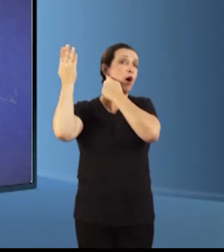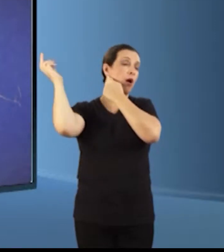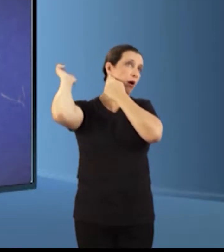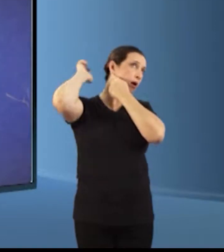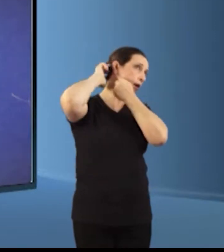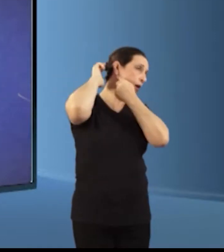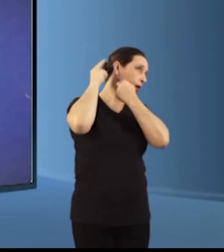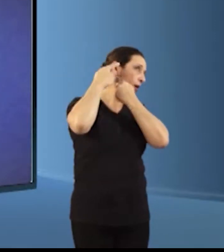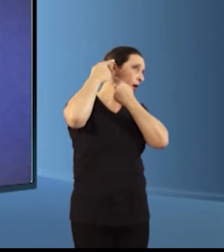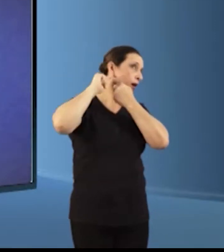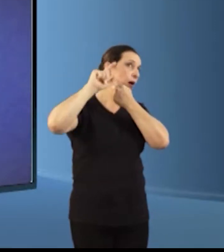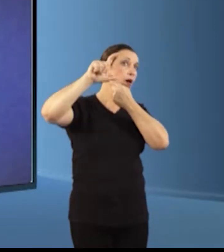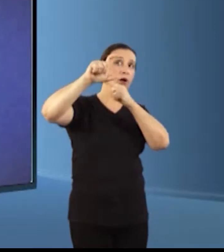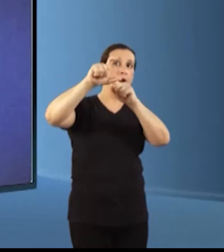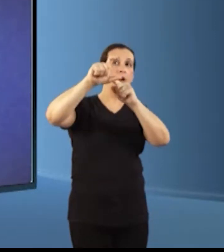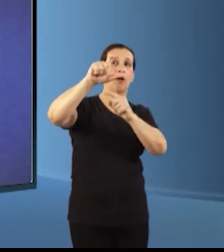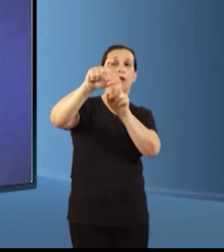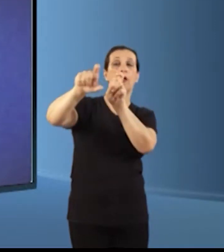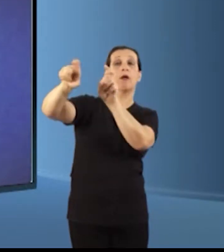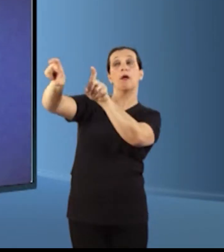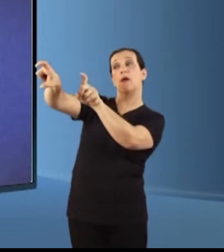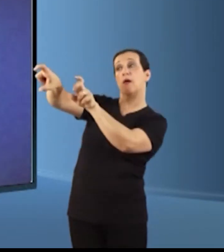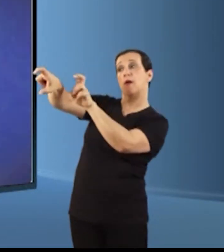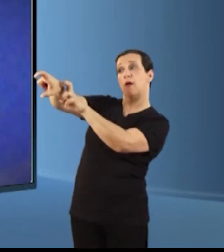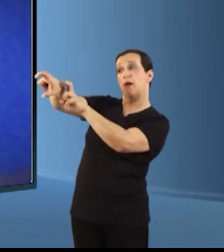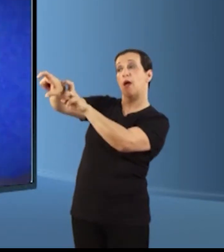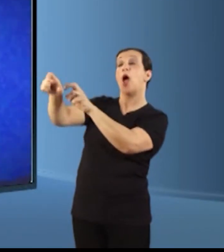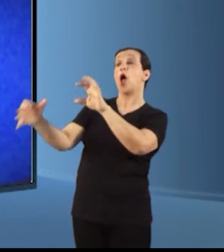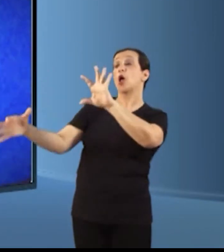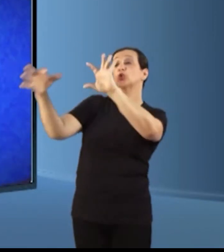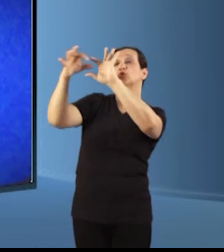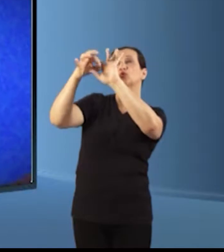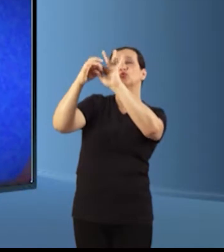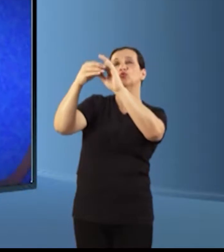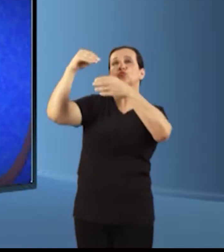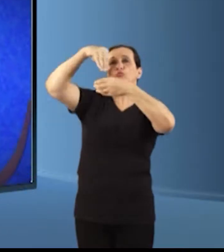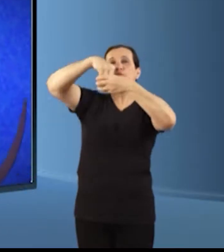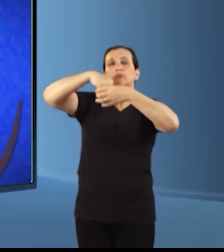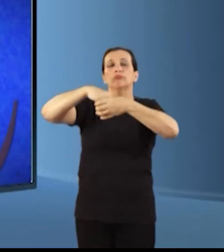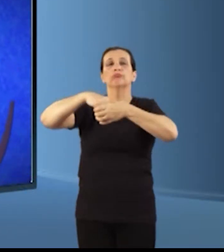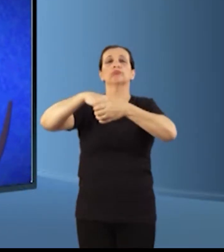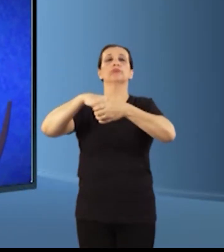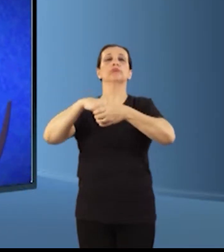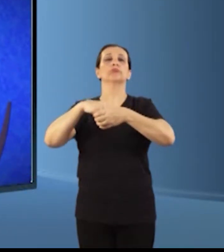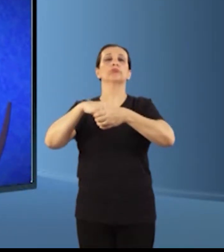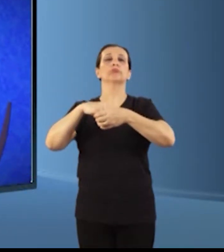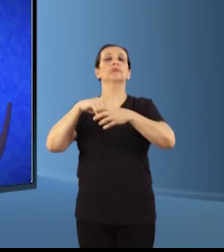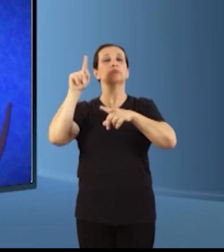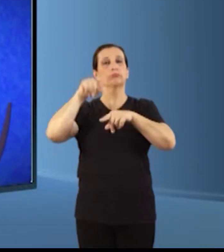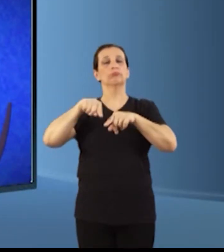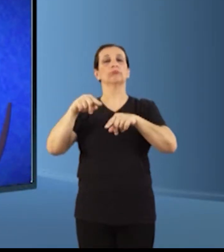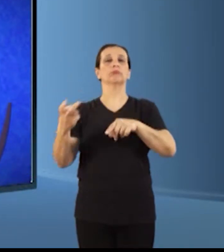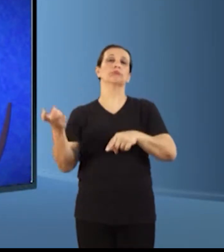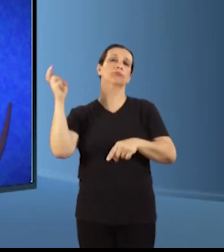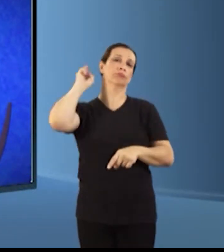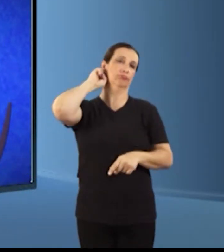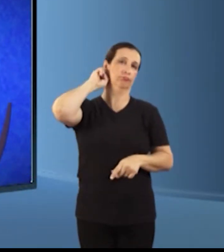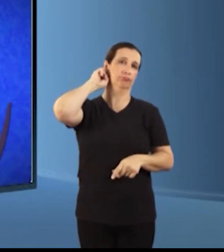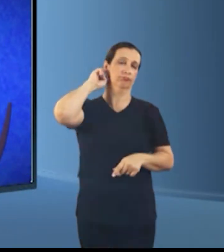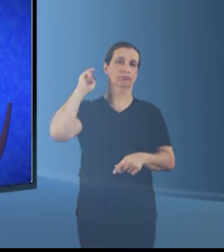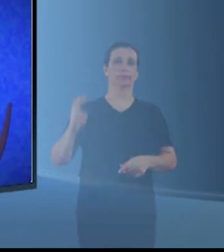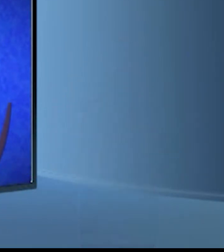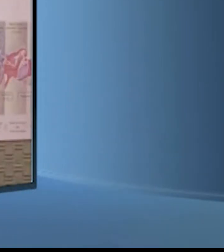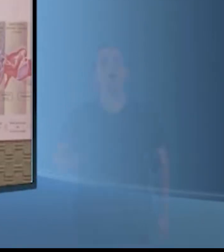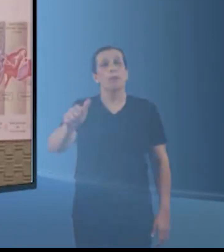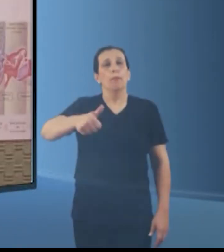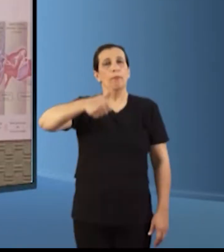colocado atrás da orelha, e em conjunto com a unidade interna, forma um sistema de implante